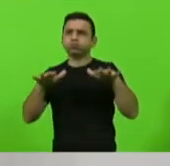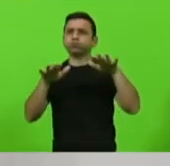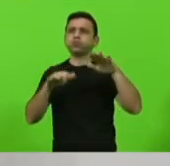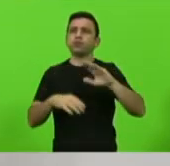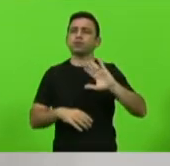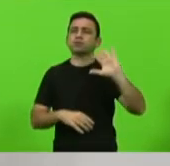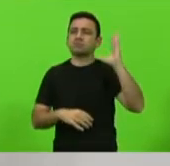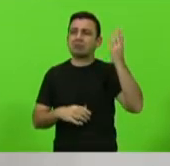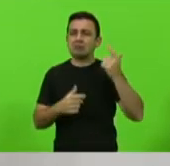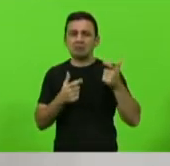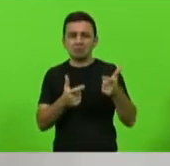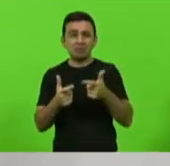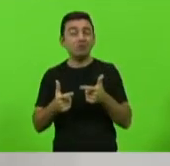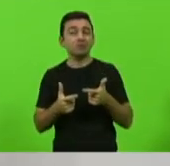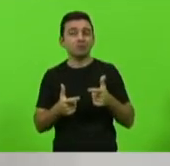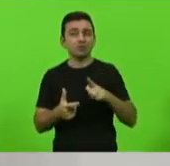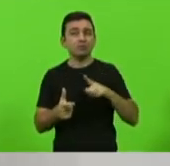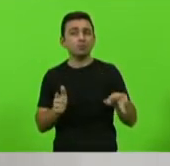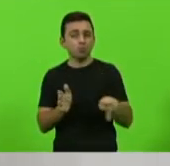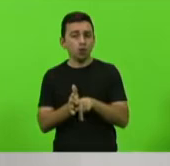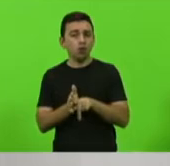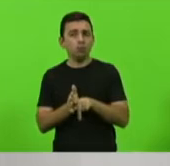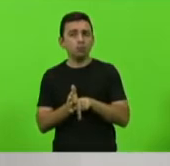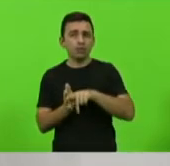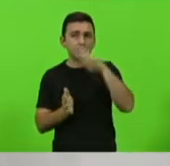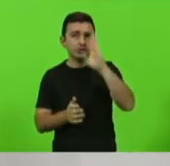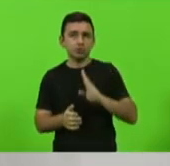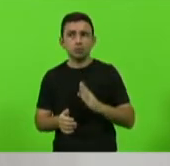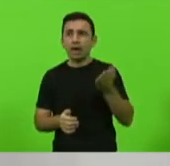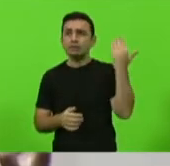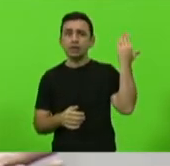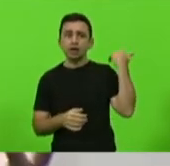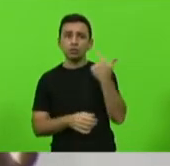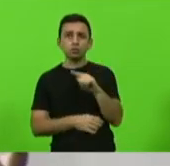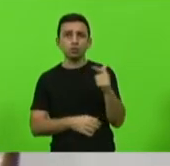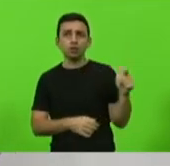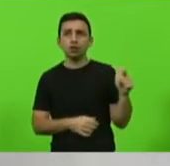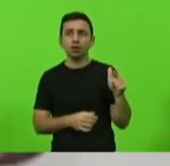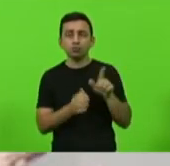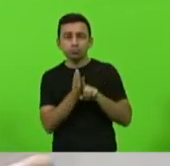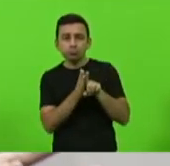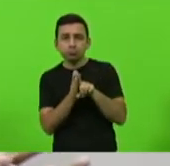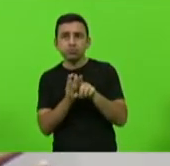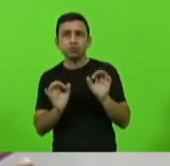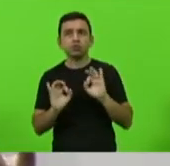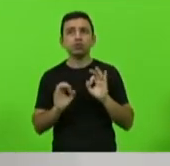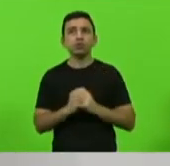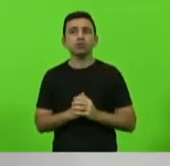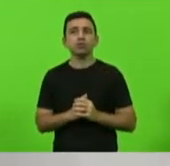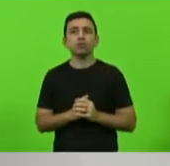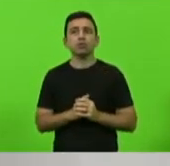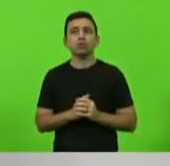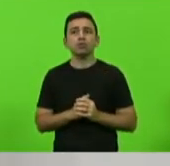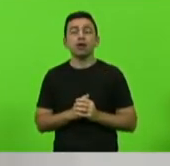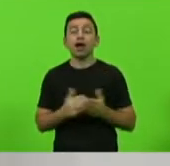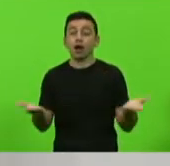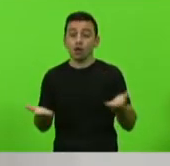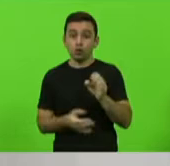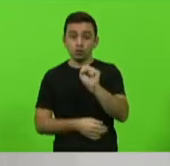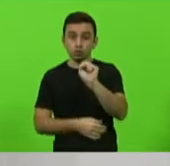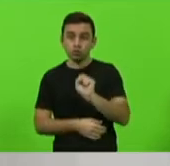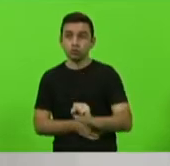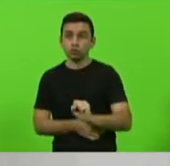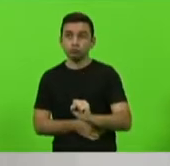em algumas regiões do país que nós não verificávamos, como a questão aqui no sul do